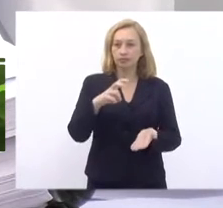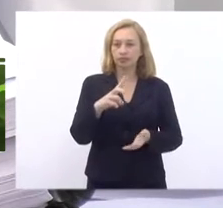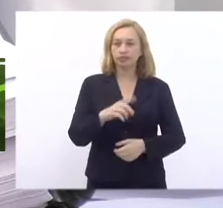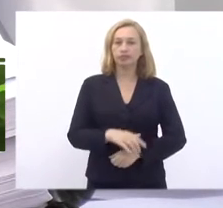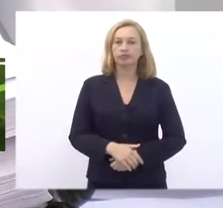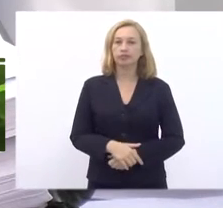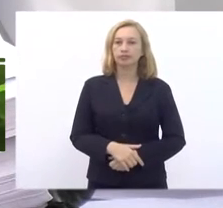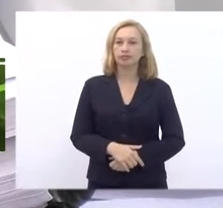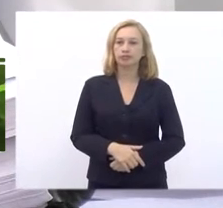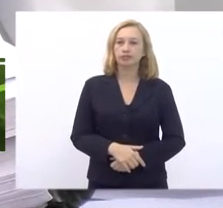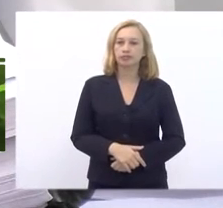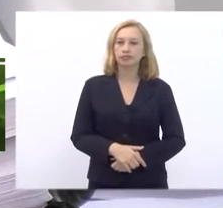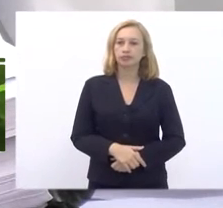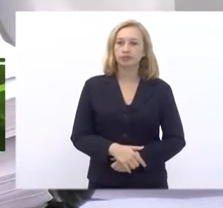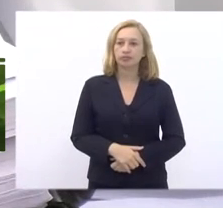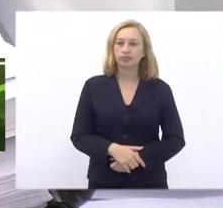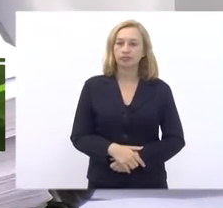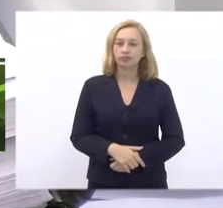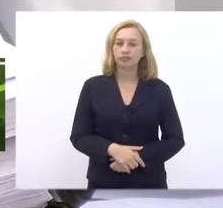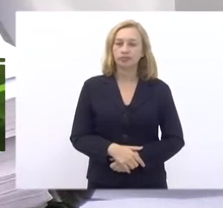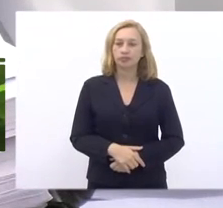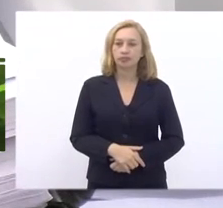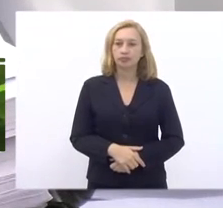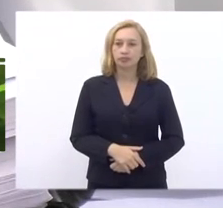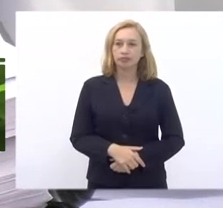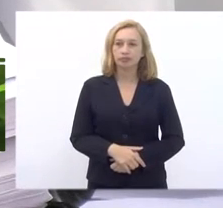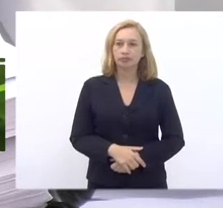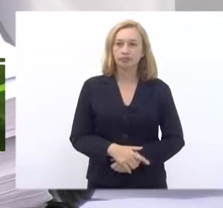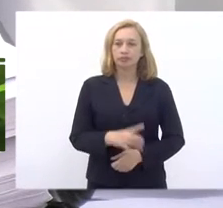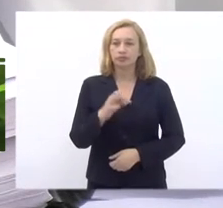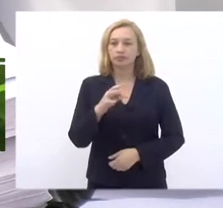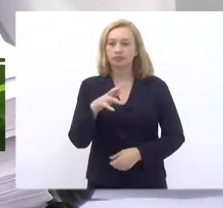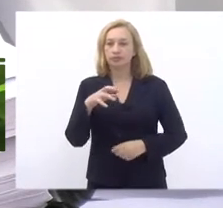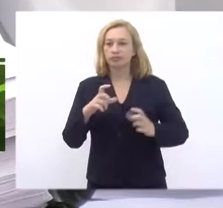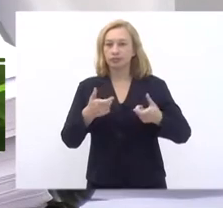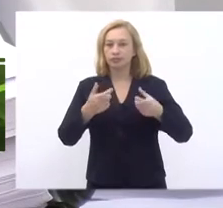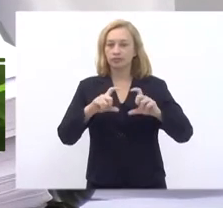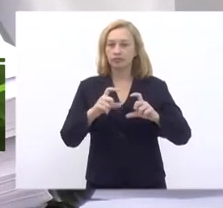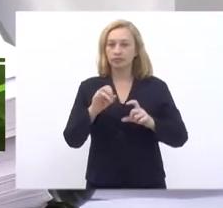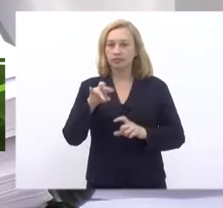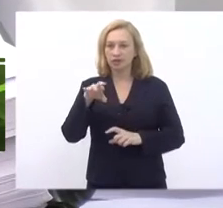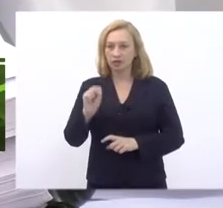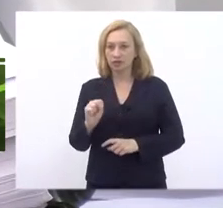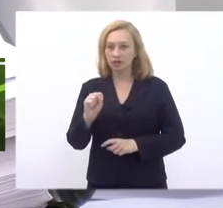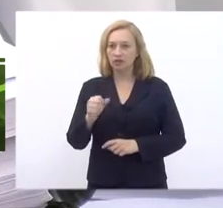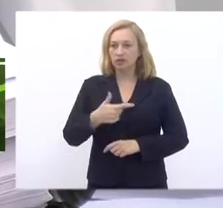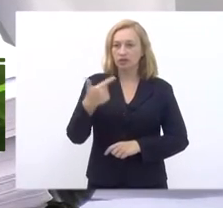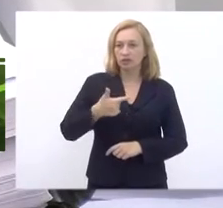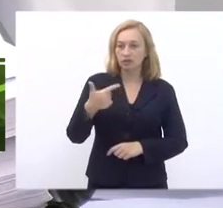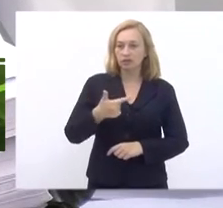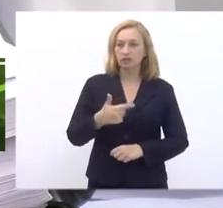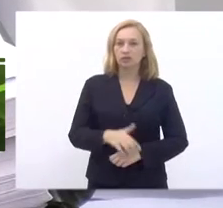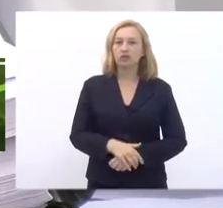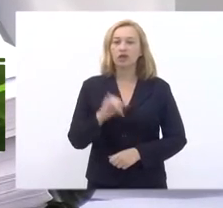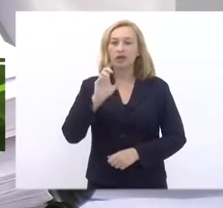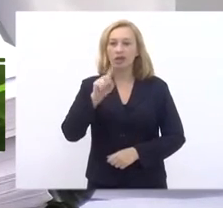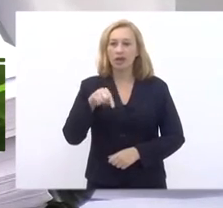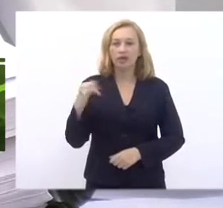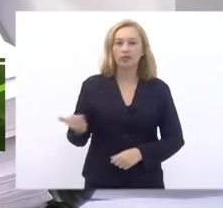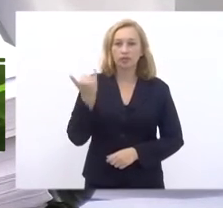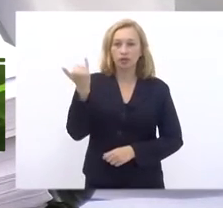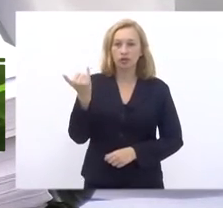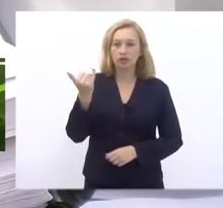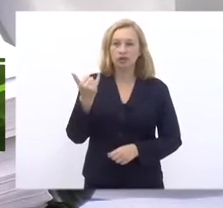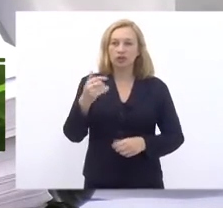oitiva. É o seguinte, que na cláusula segunda da área de concessão e exclusividade, era importante que tanto o secretário